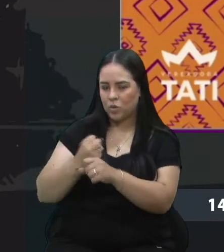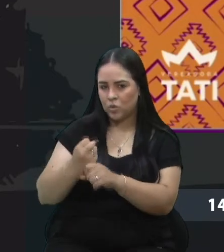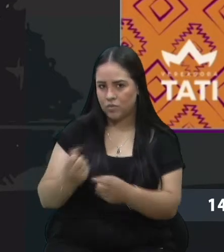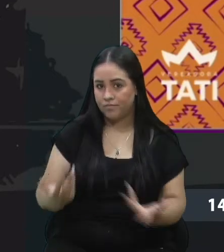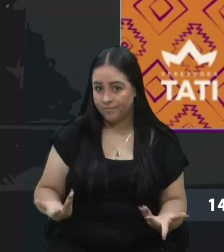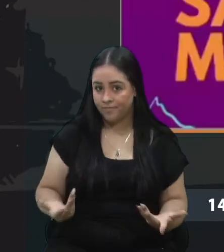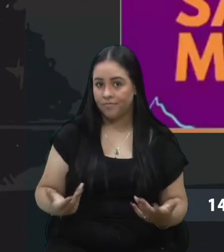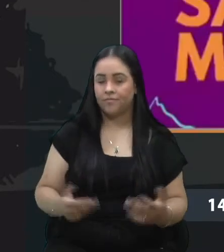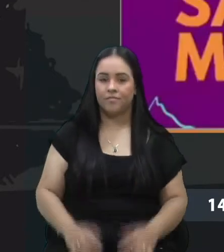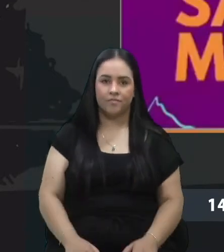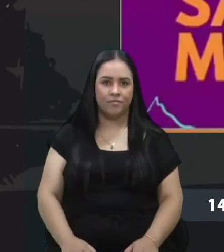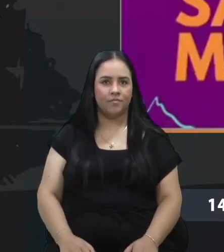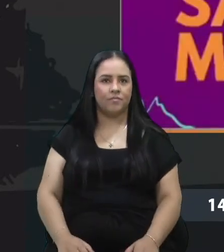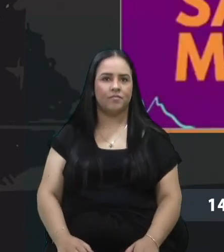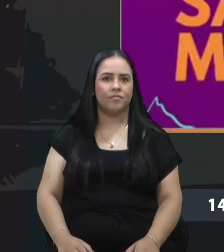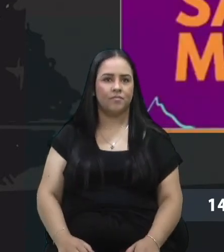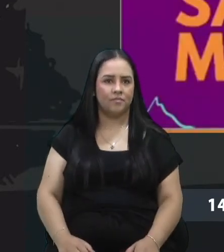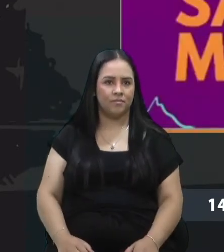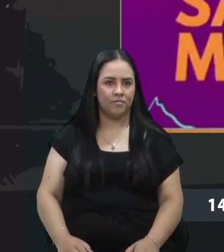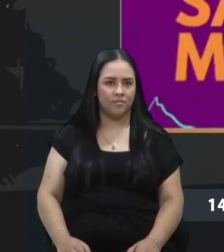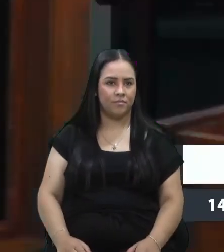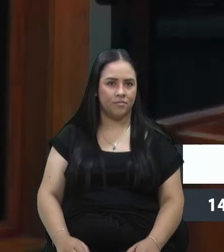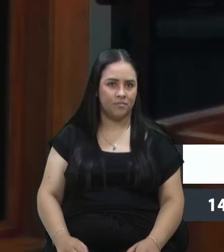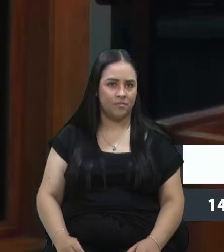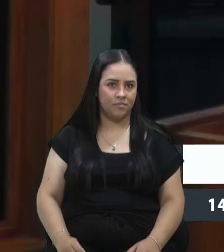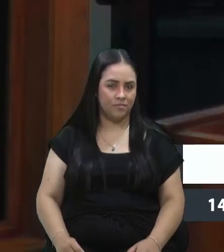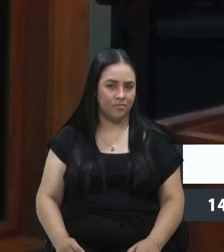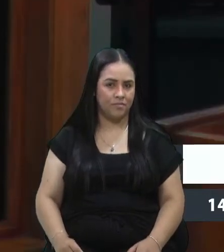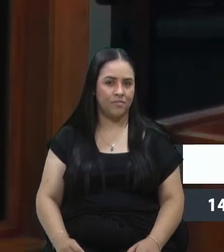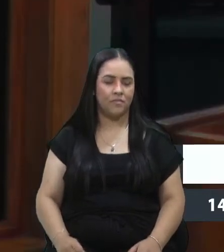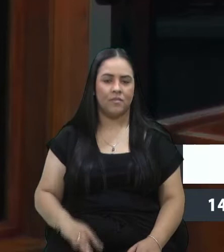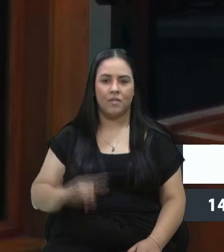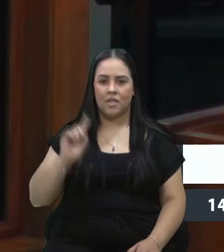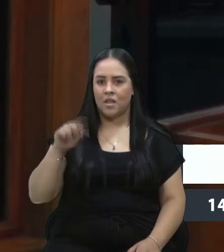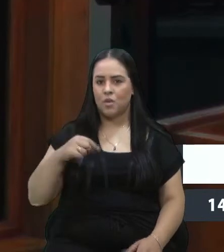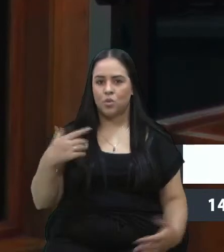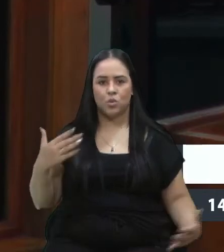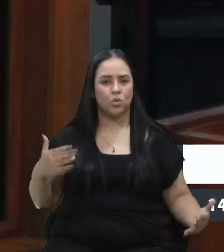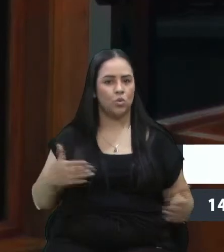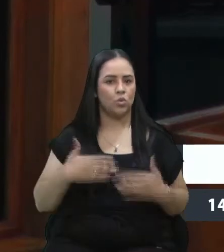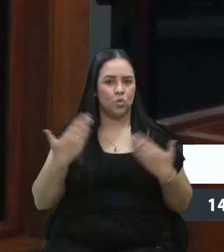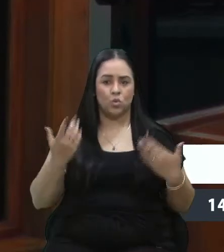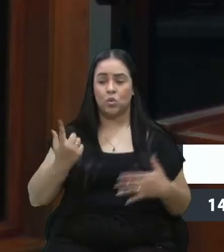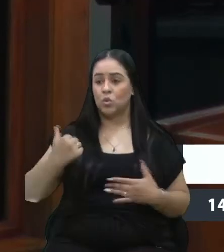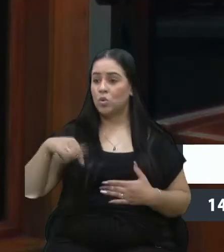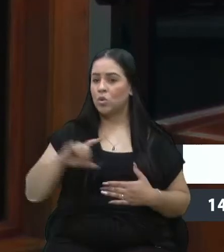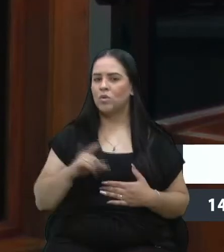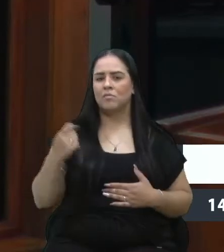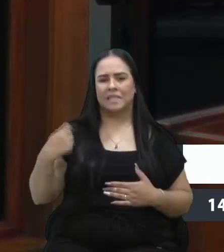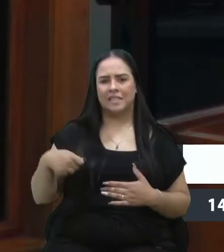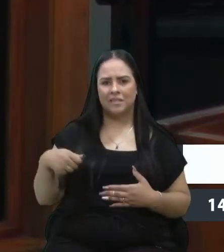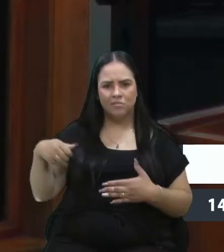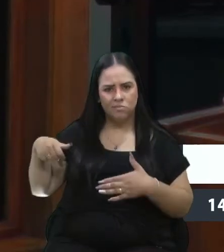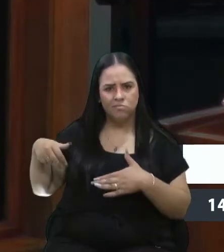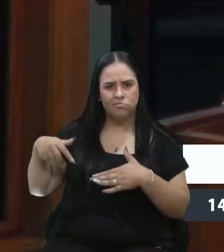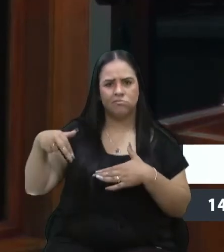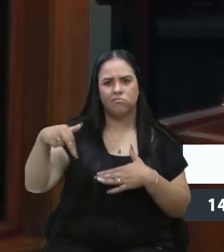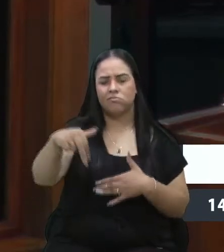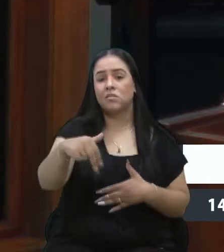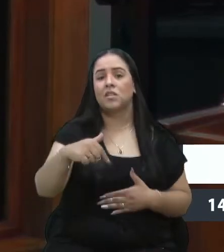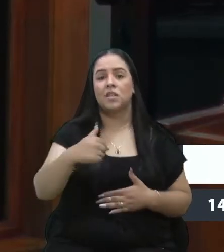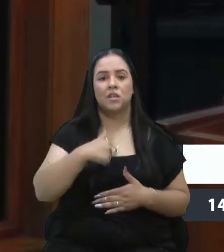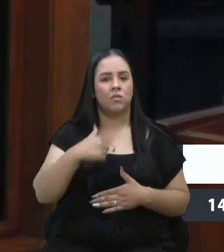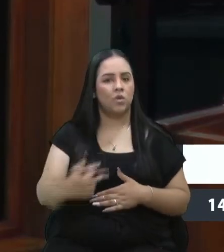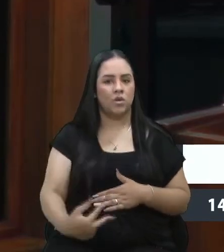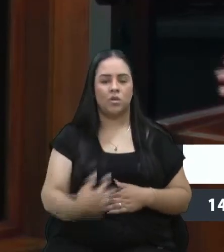gente vê que ainda é um número assustador, né? A gente ainda tem uma caminhada muito longa. E eu não poderia deixar de falar